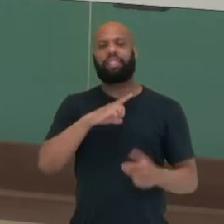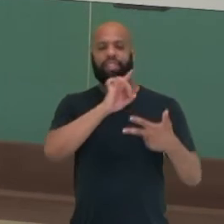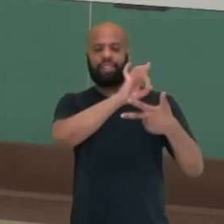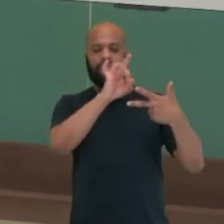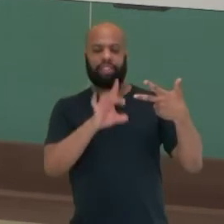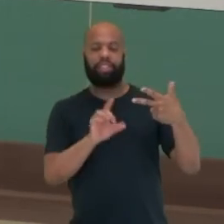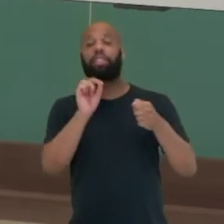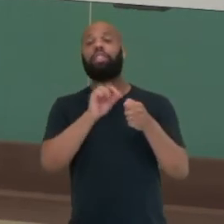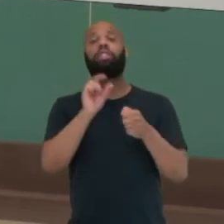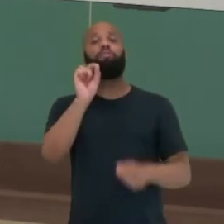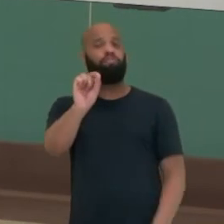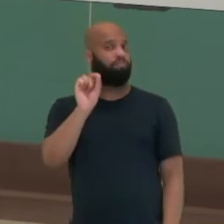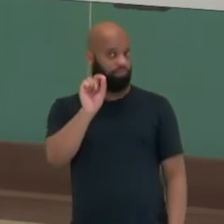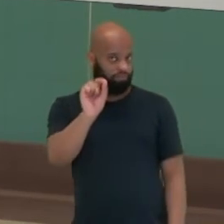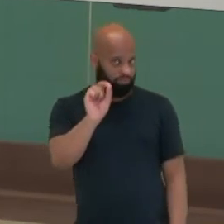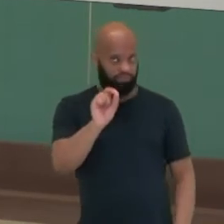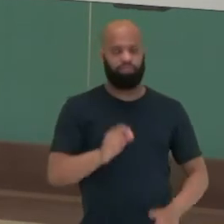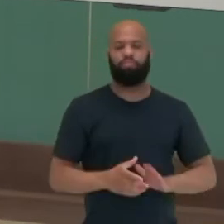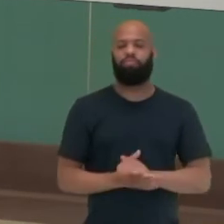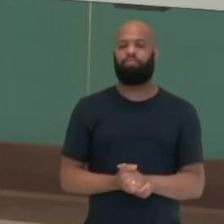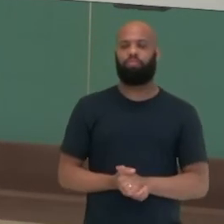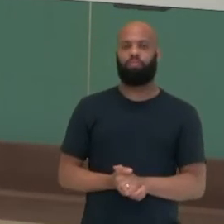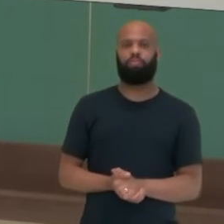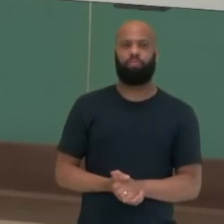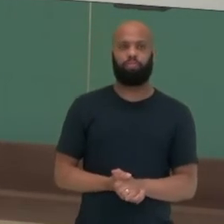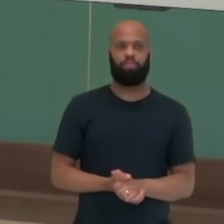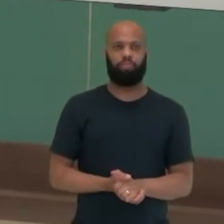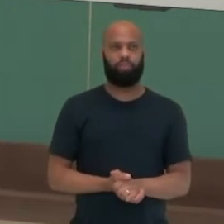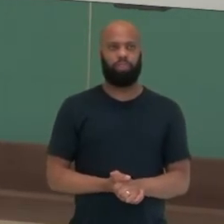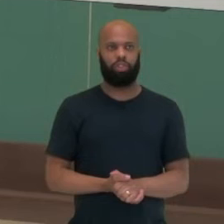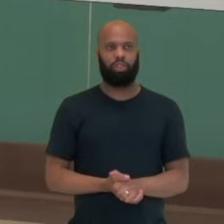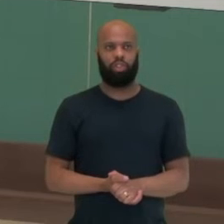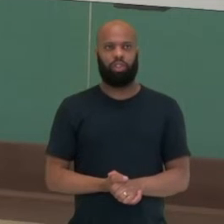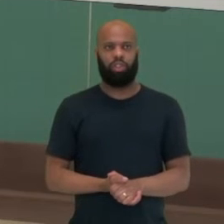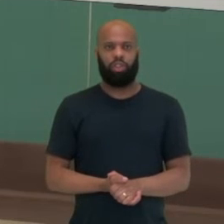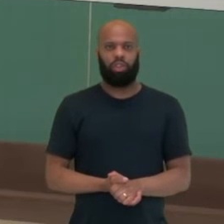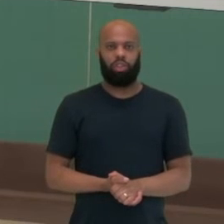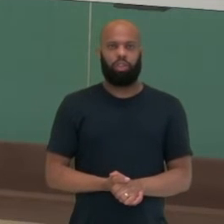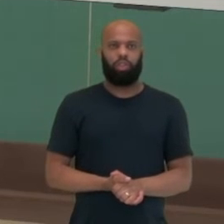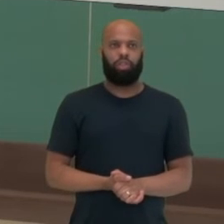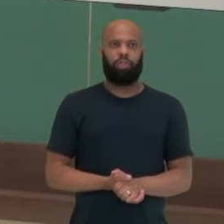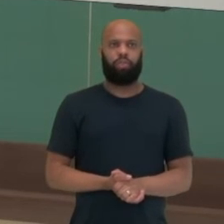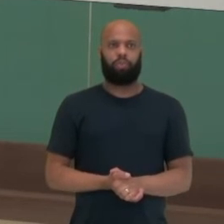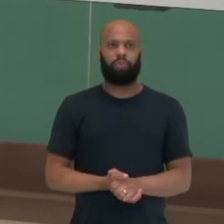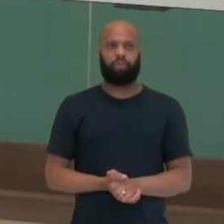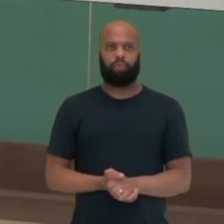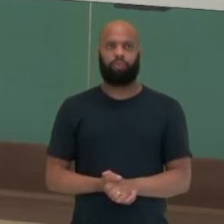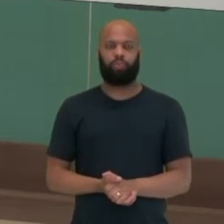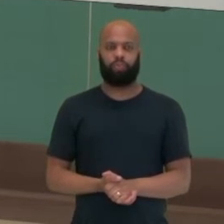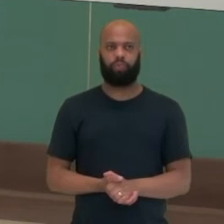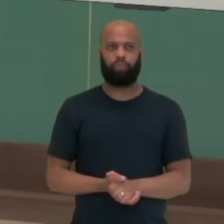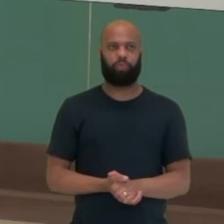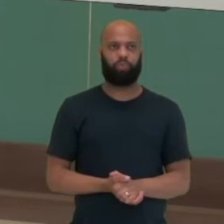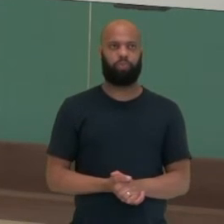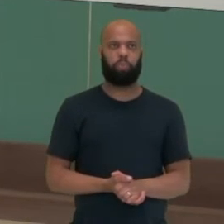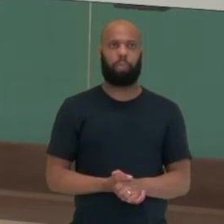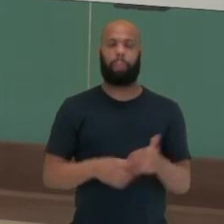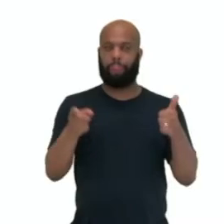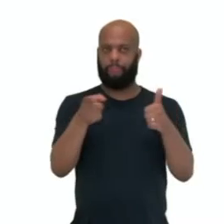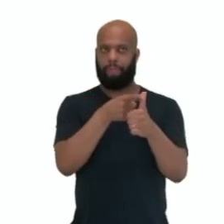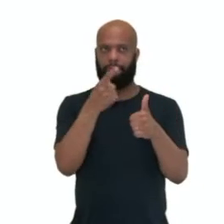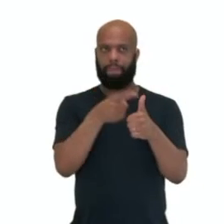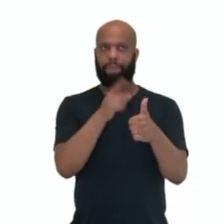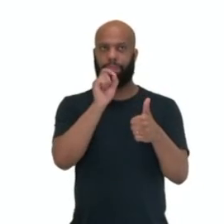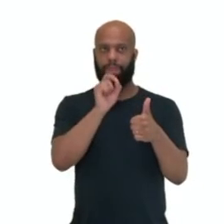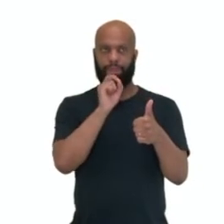atribuições específicas de cada poder dentro dos Estados democráticos de direito.